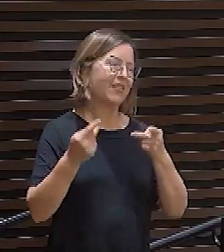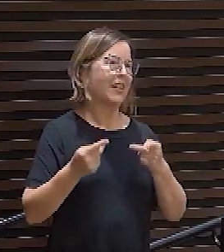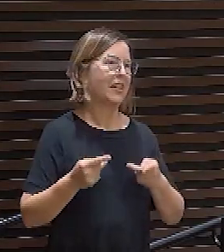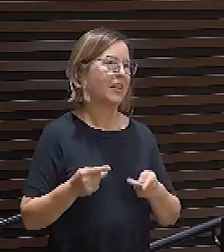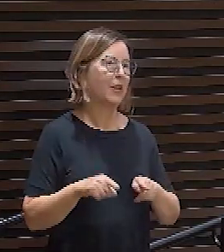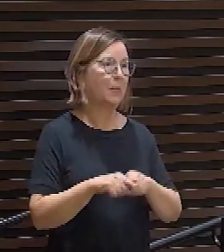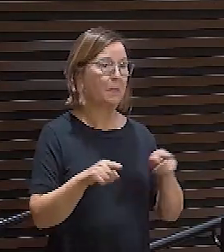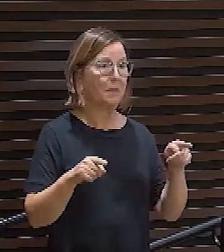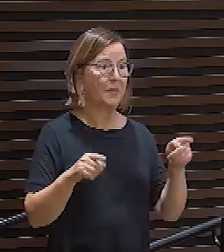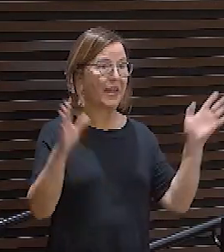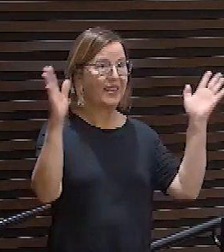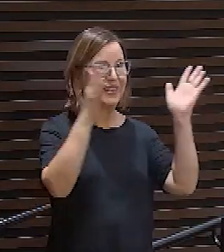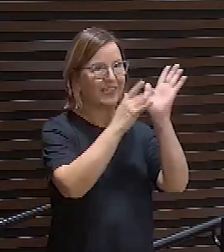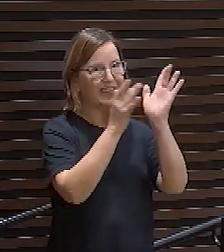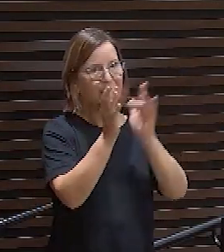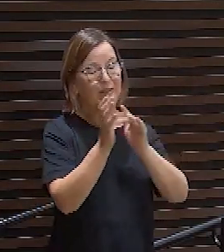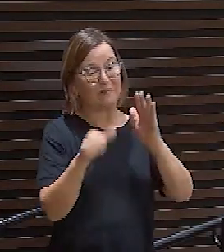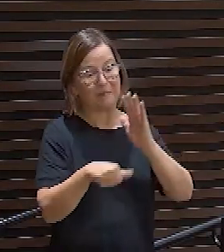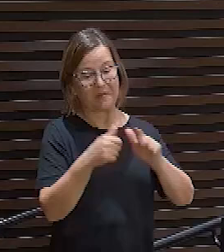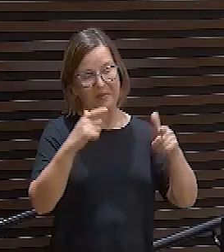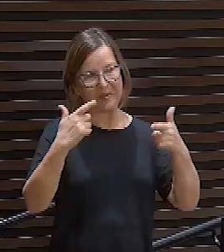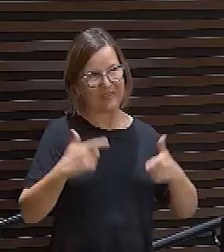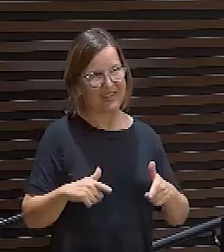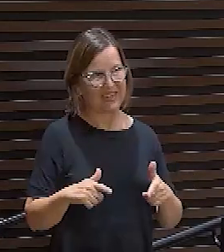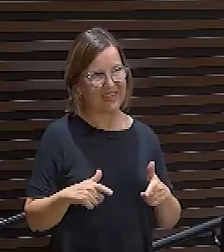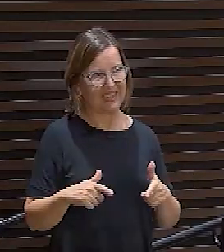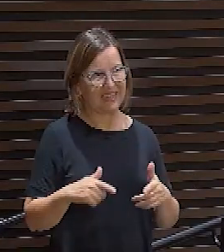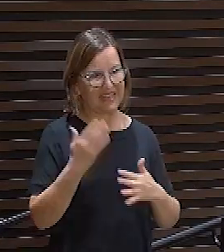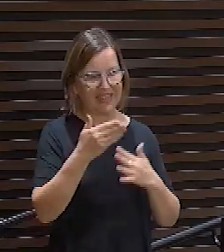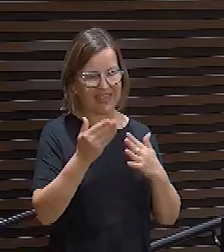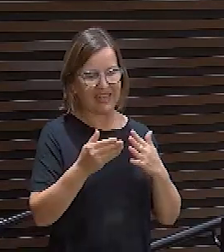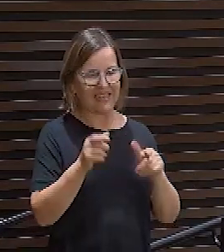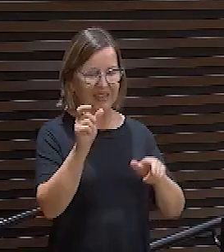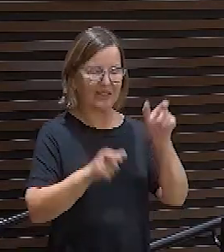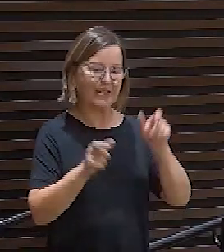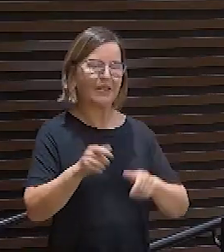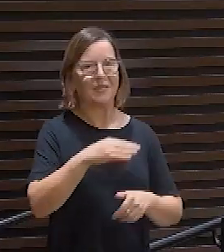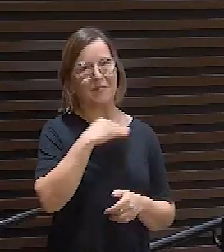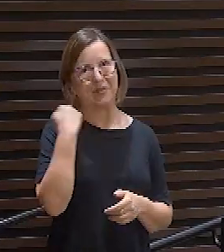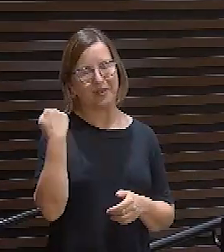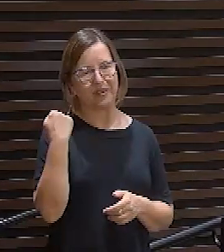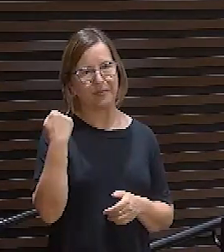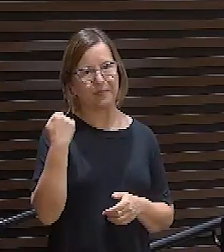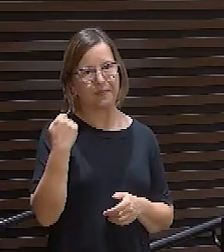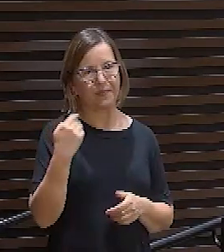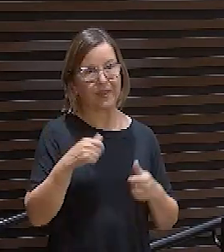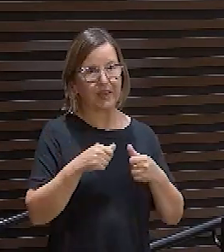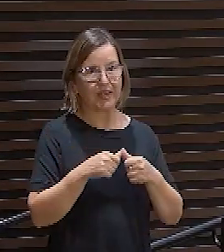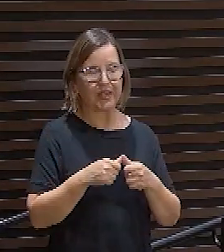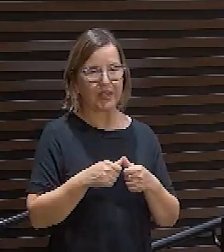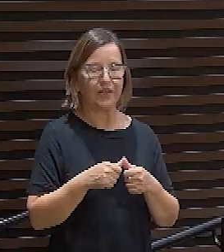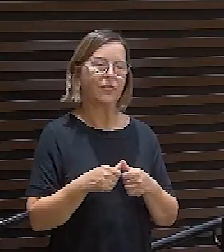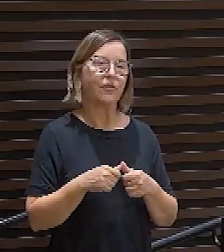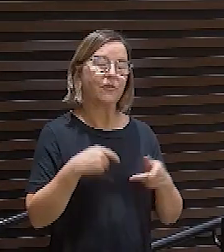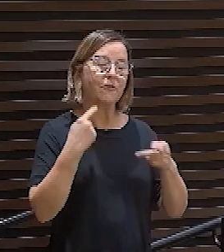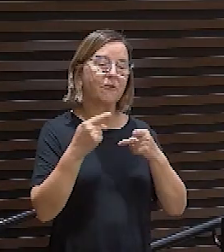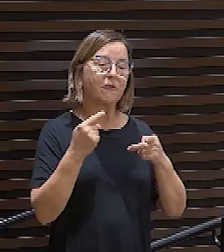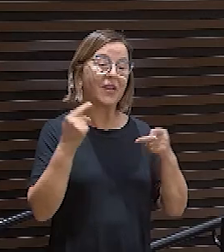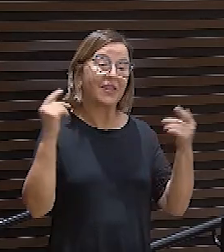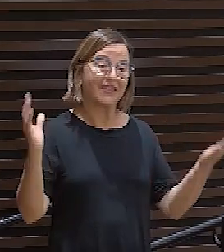Ele é o primogênito dentre os mortos. Isso está apontando para a redenção.